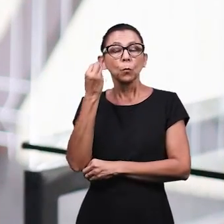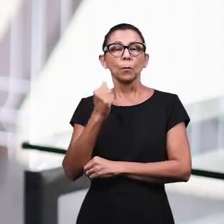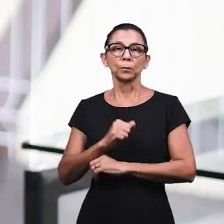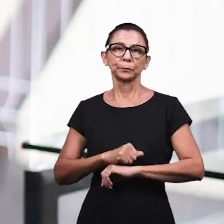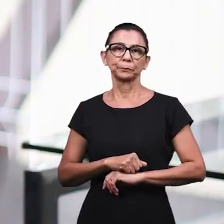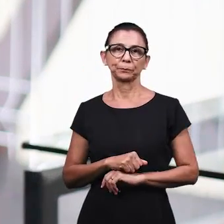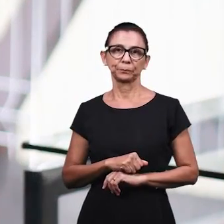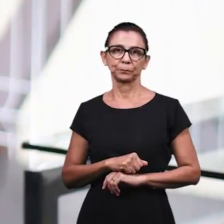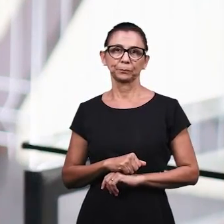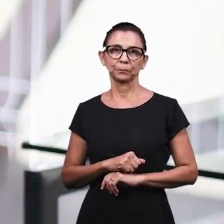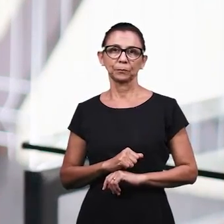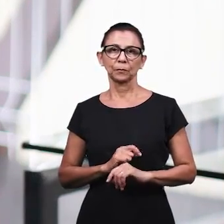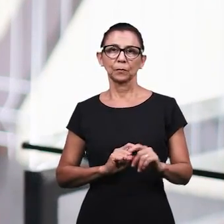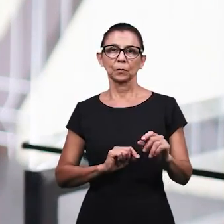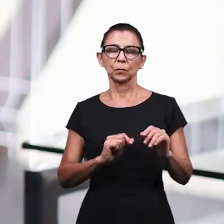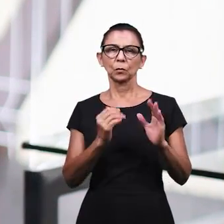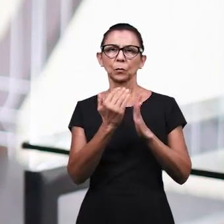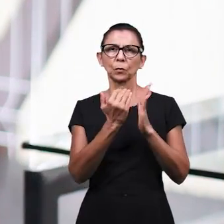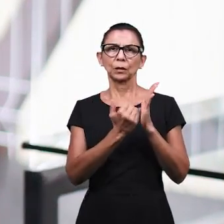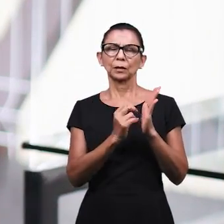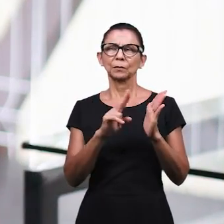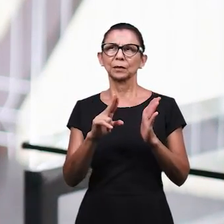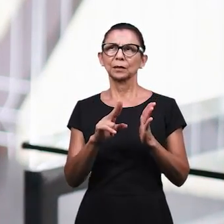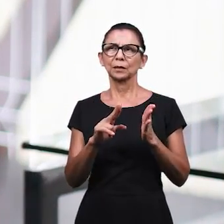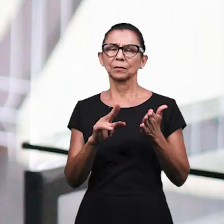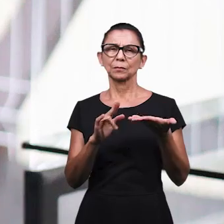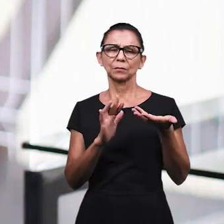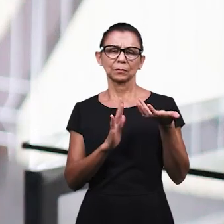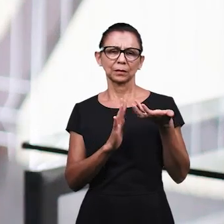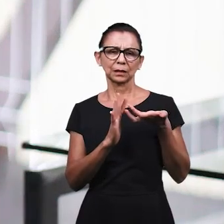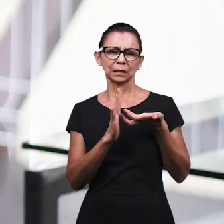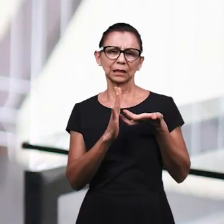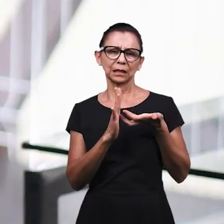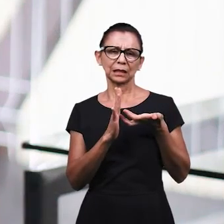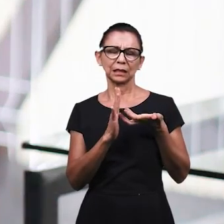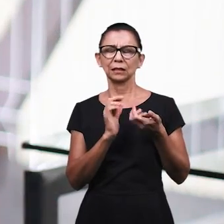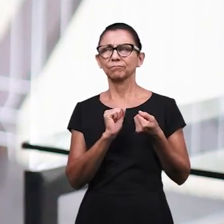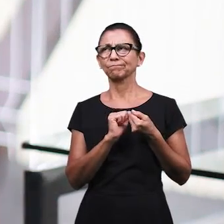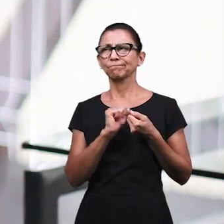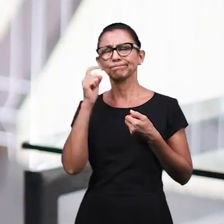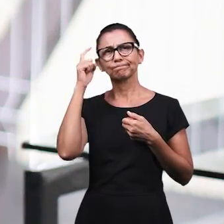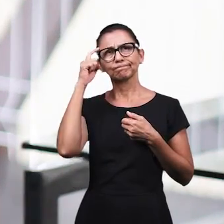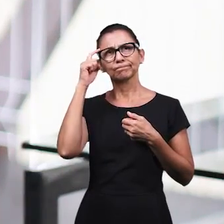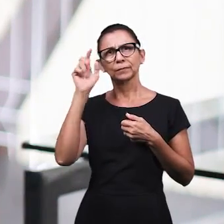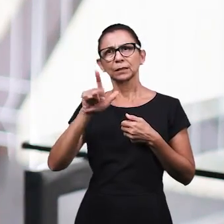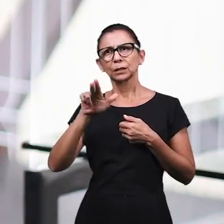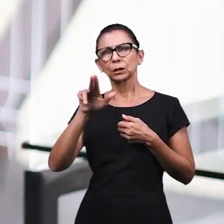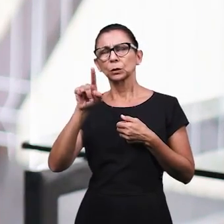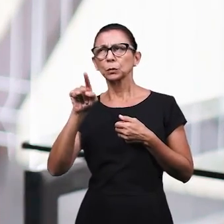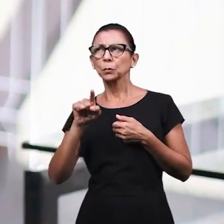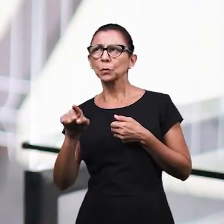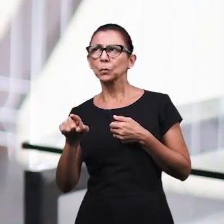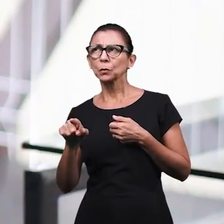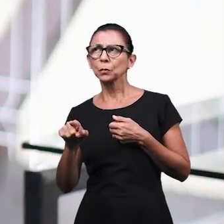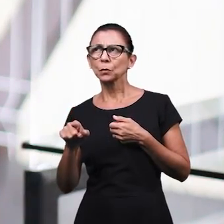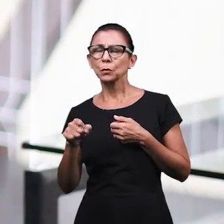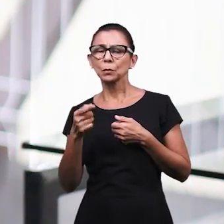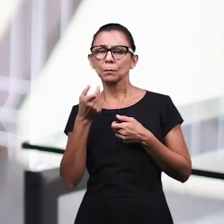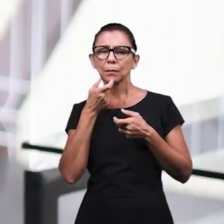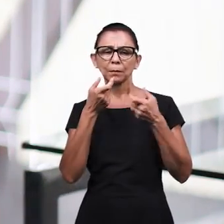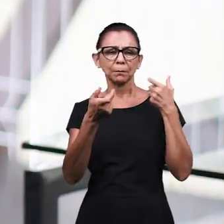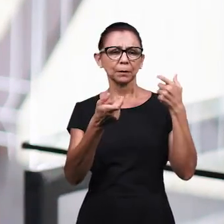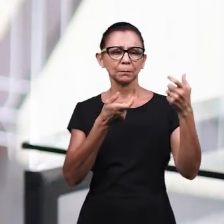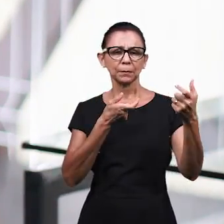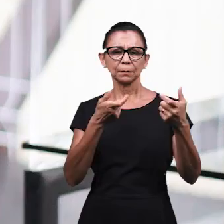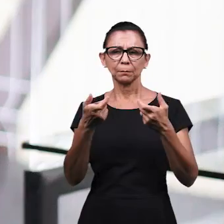programa? E aí, candeia. Pensamos em candeia, pensamos em luz. E aí foi juntando, né? Uma